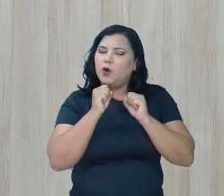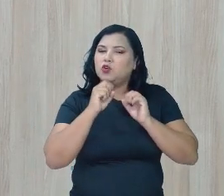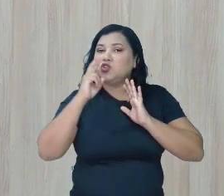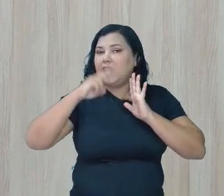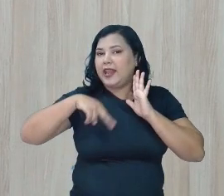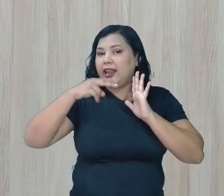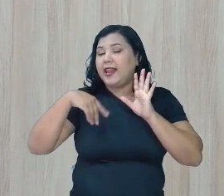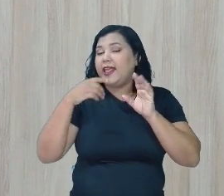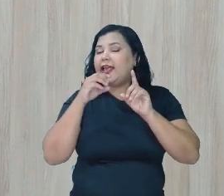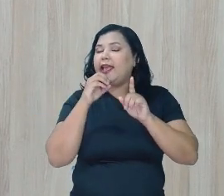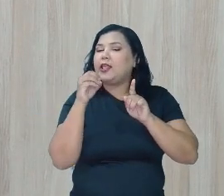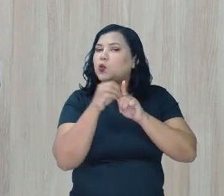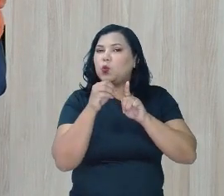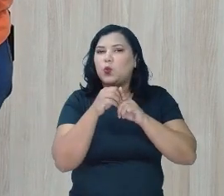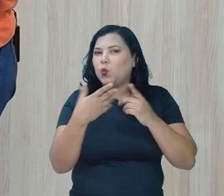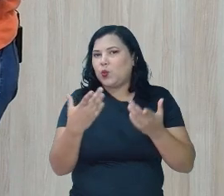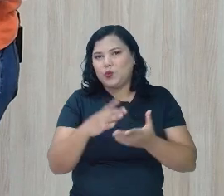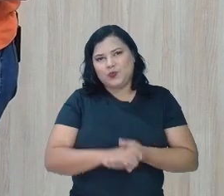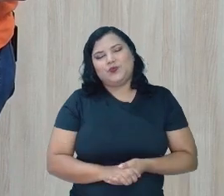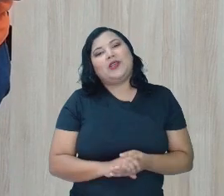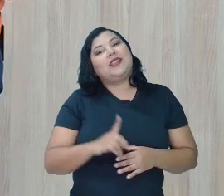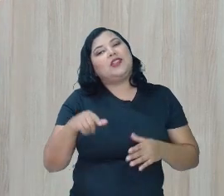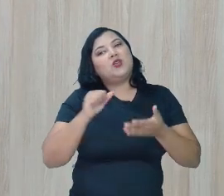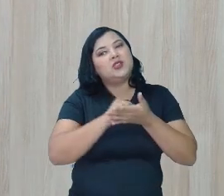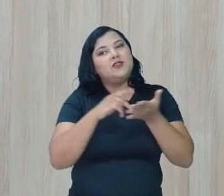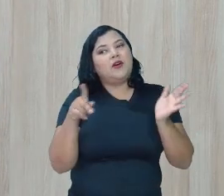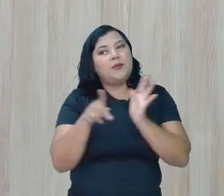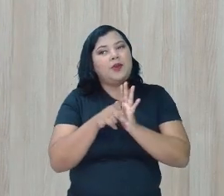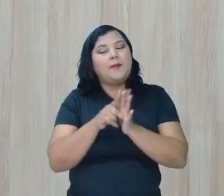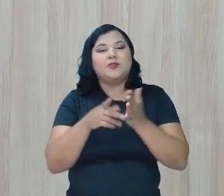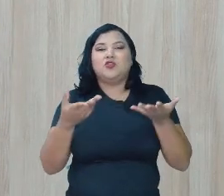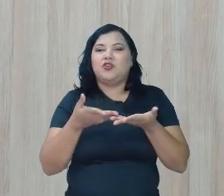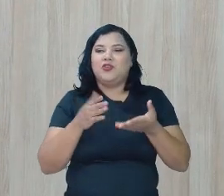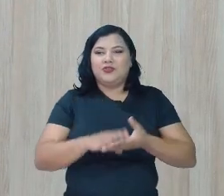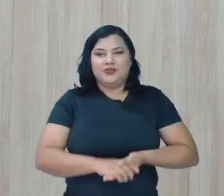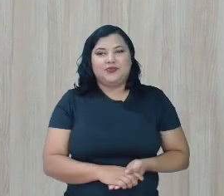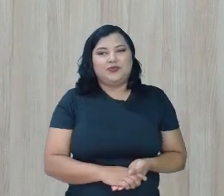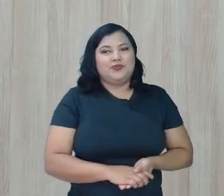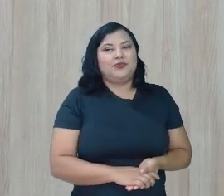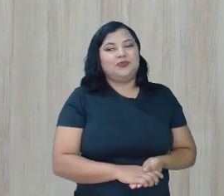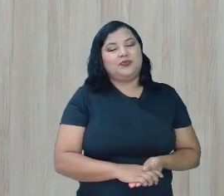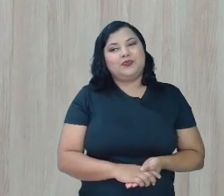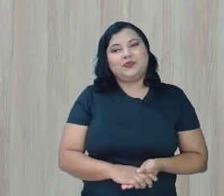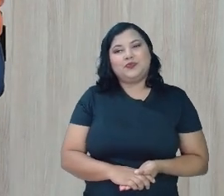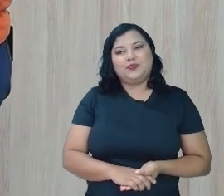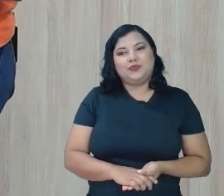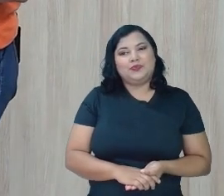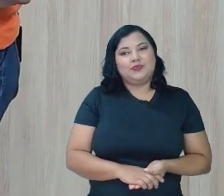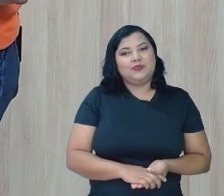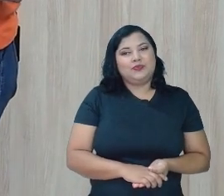também. Pesquisa aí, tá? Essa é a nossa atividade de hoje, já vou adiantando.